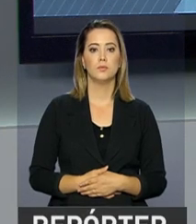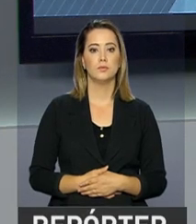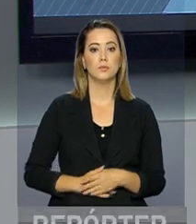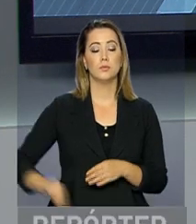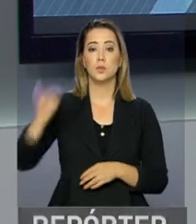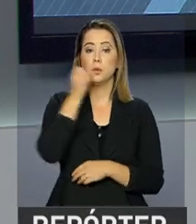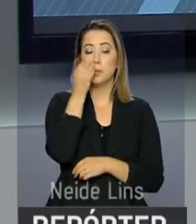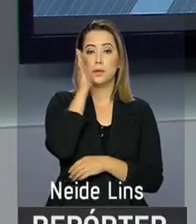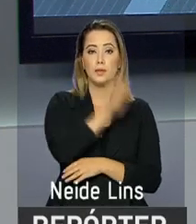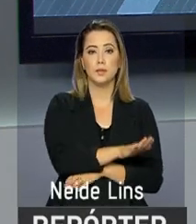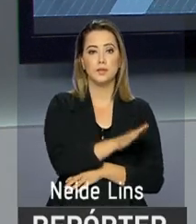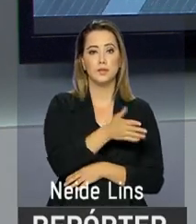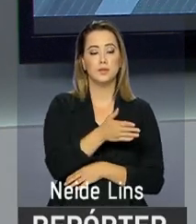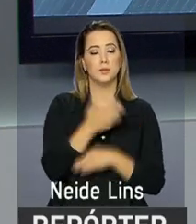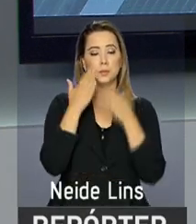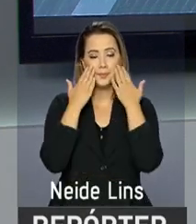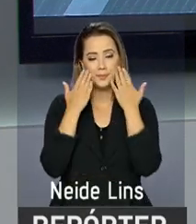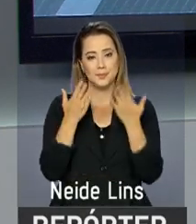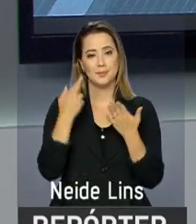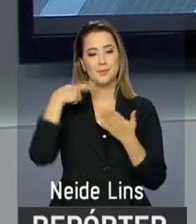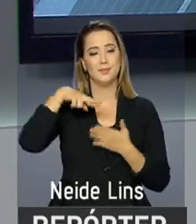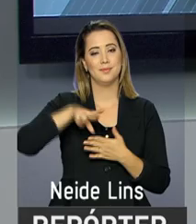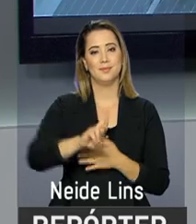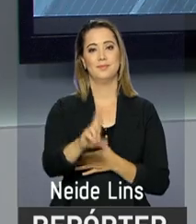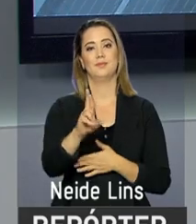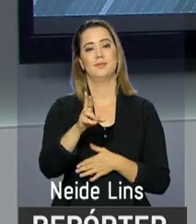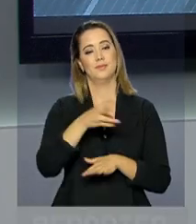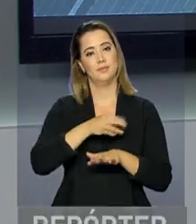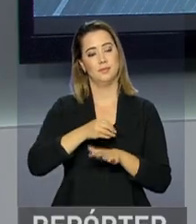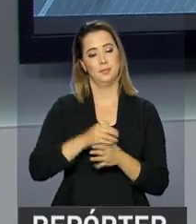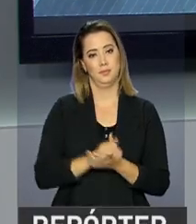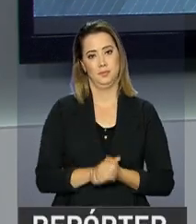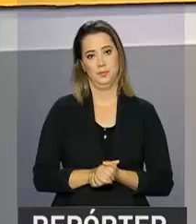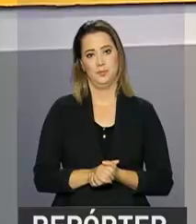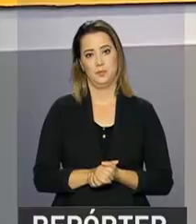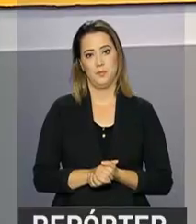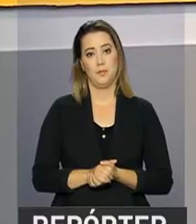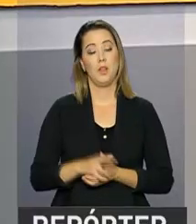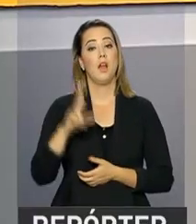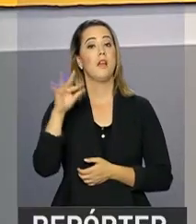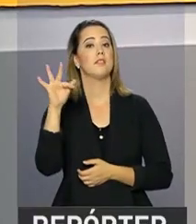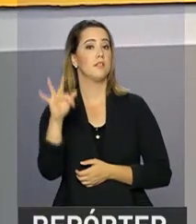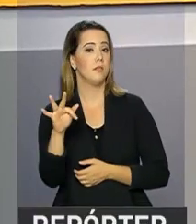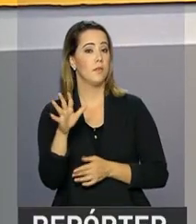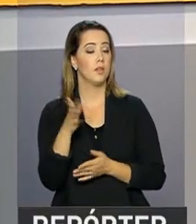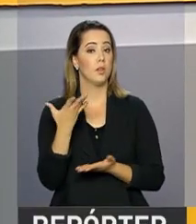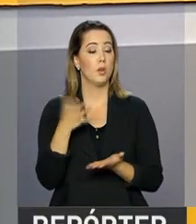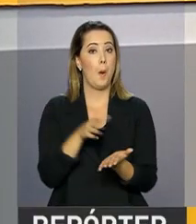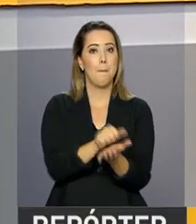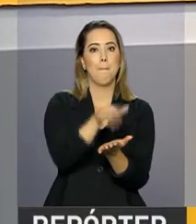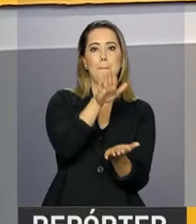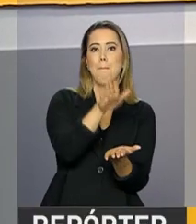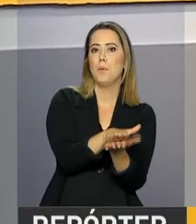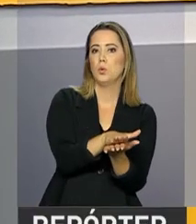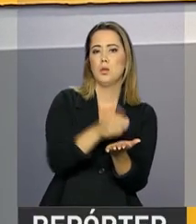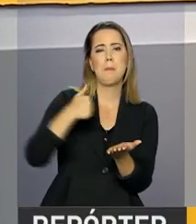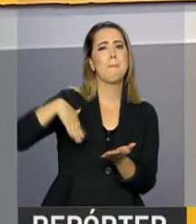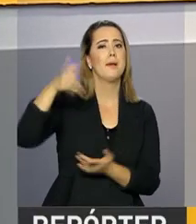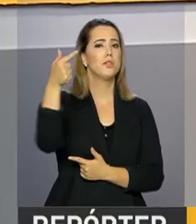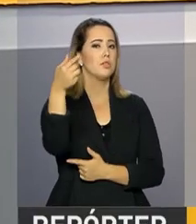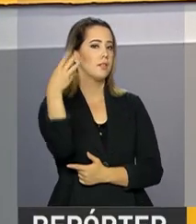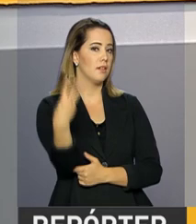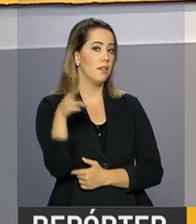Olá boa tarde começa agora mais uma edição do Reporter NBR a Receita Federal aplicou R3